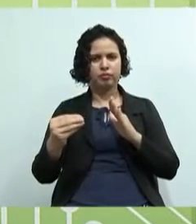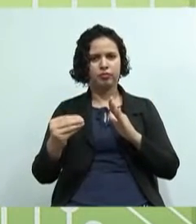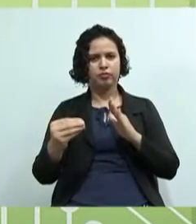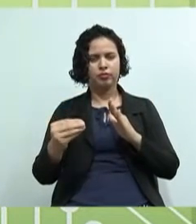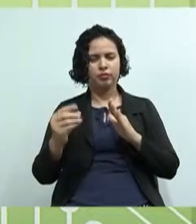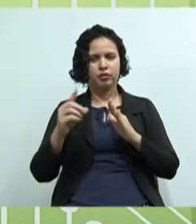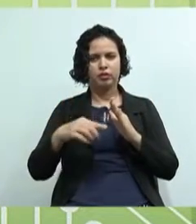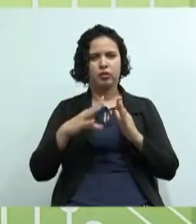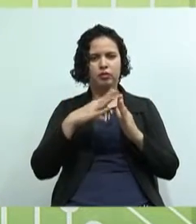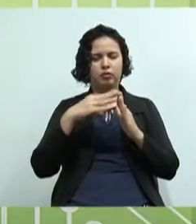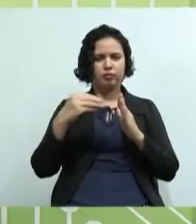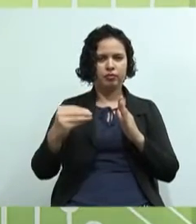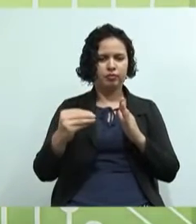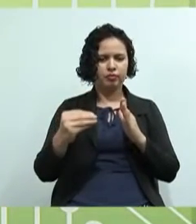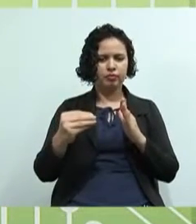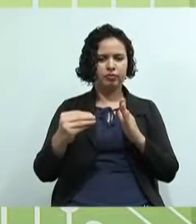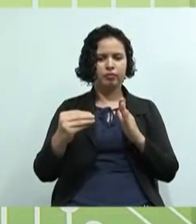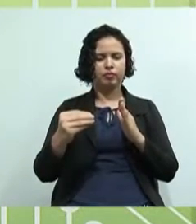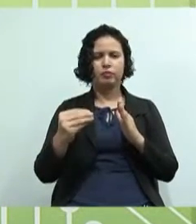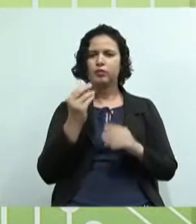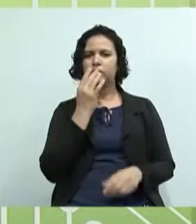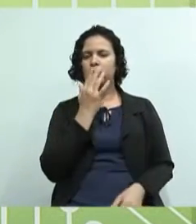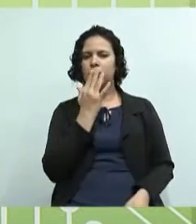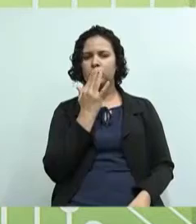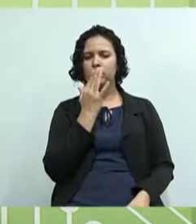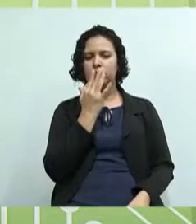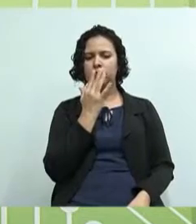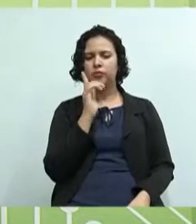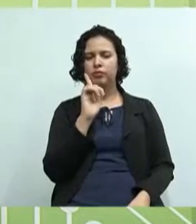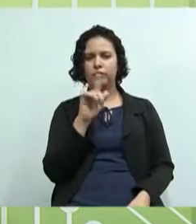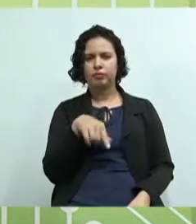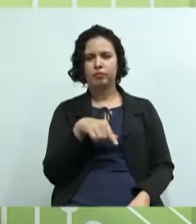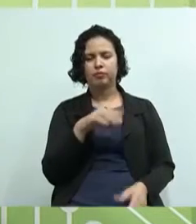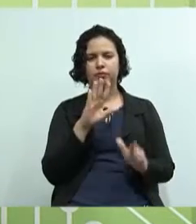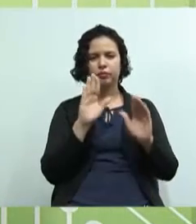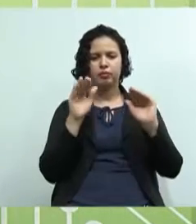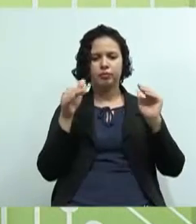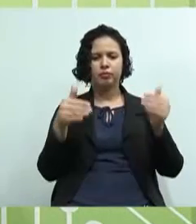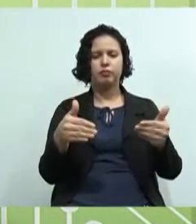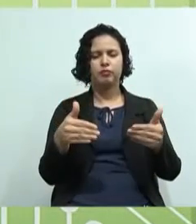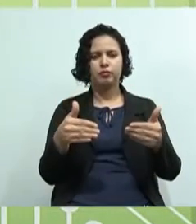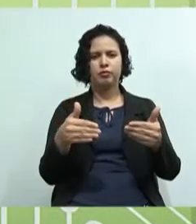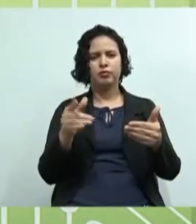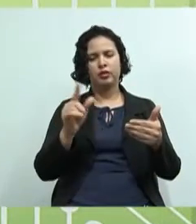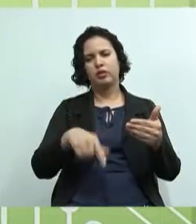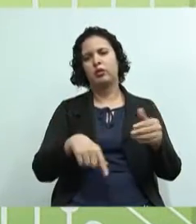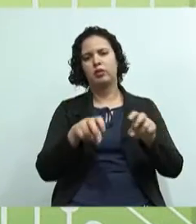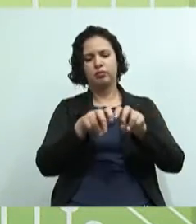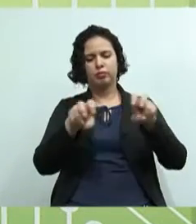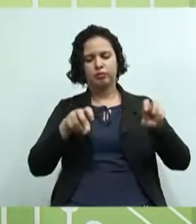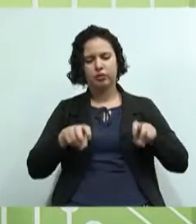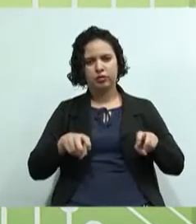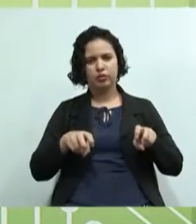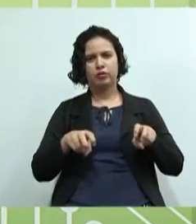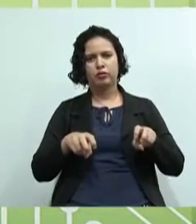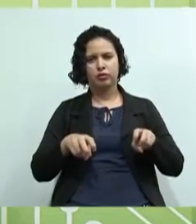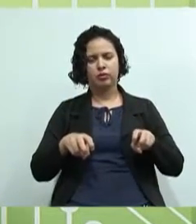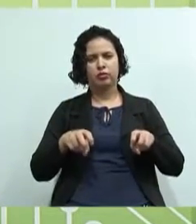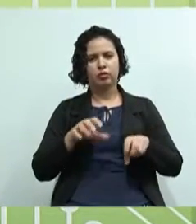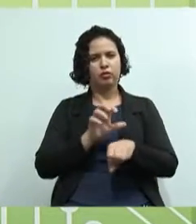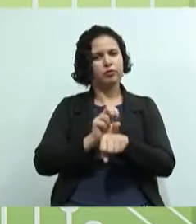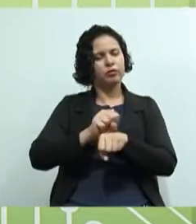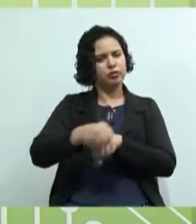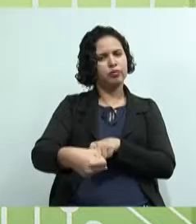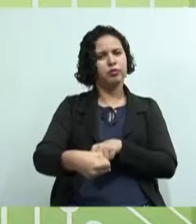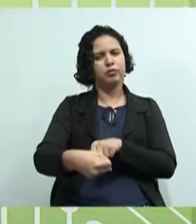tal, modelo tal, eu quero ele na cor tal. Isso é ser específico, tem que ter banco de couro, tem que ser automático, enfim,